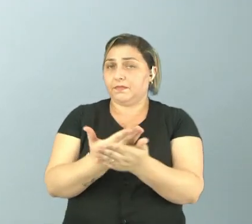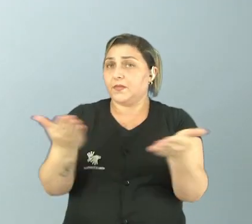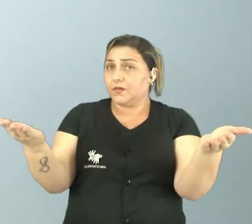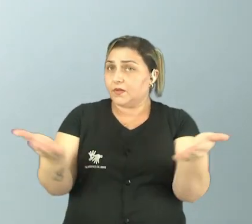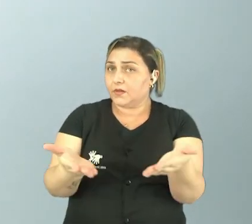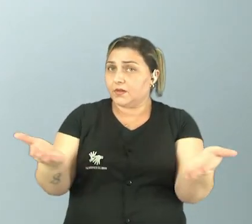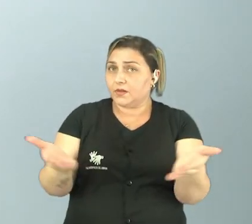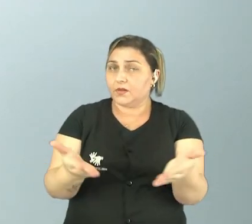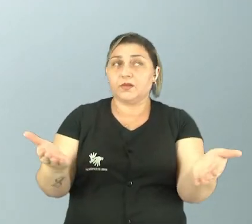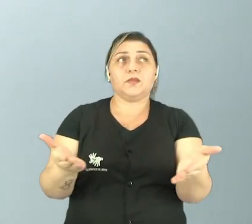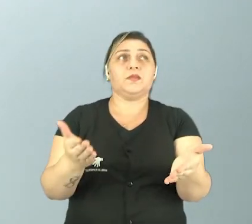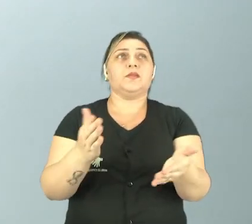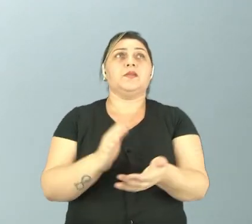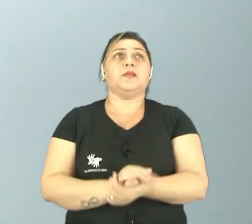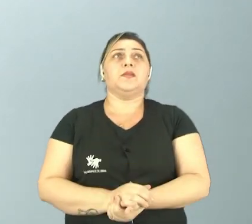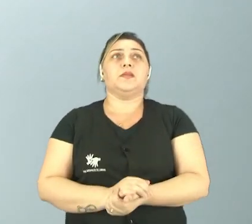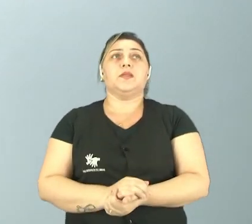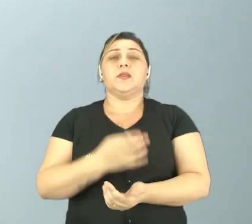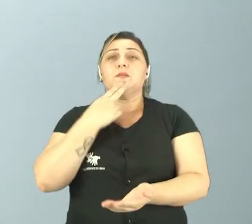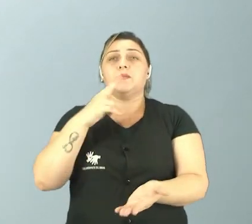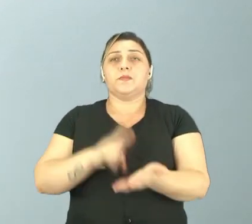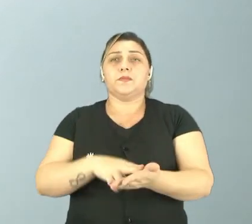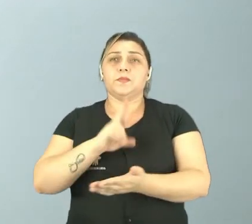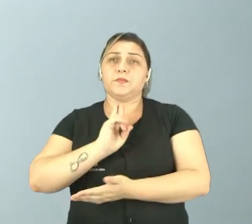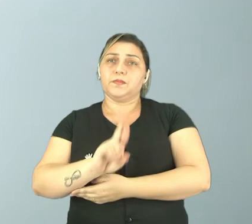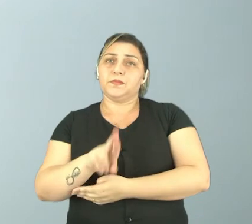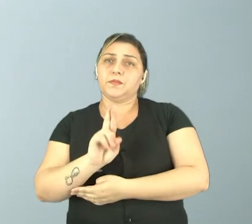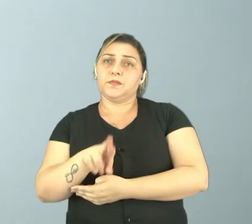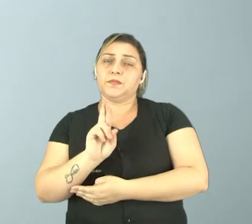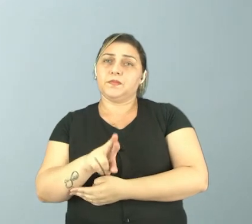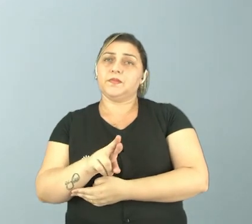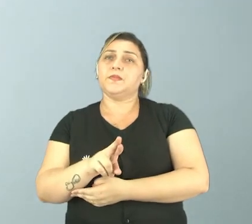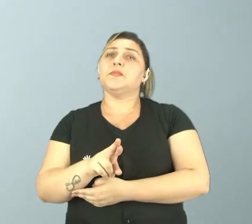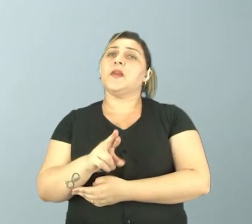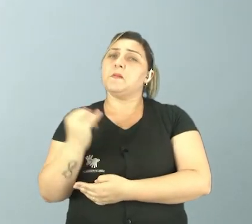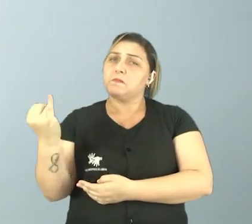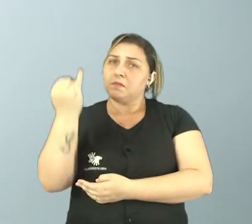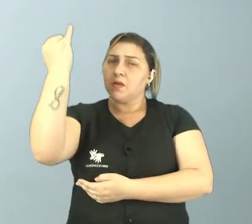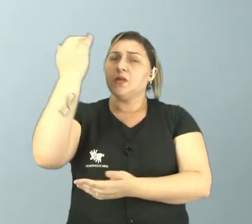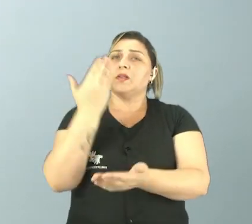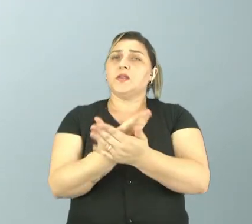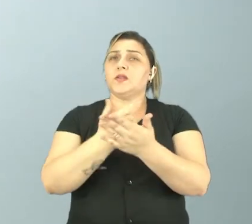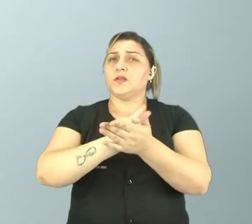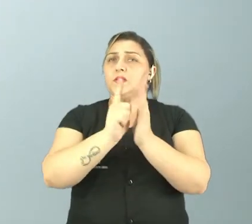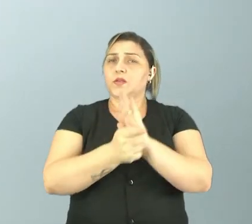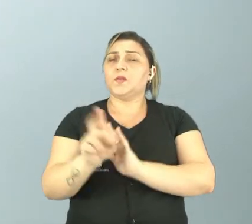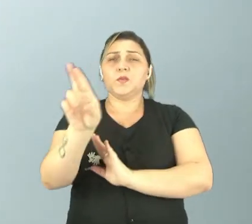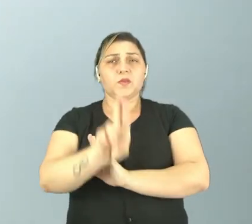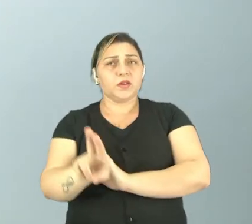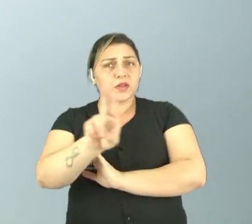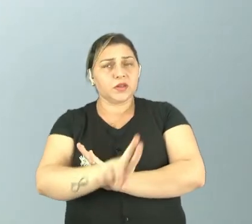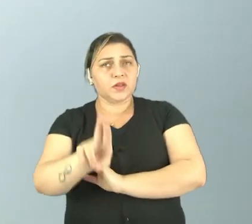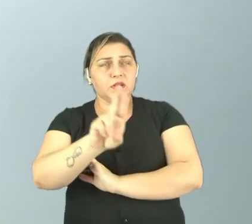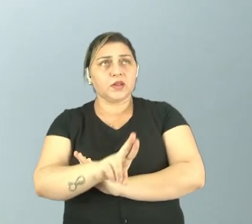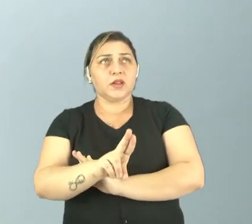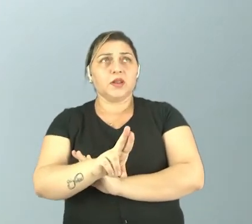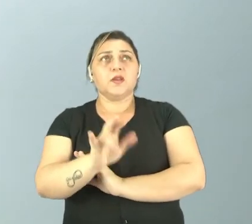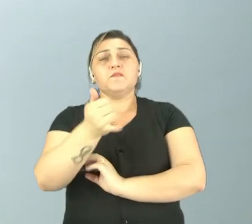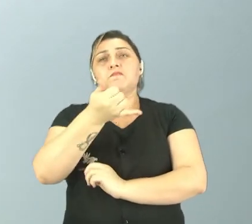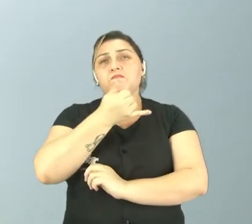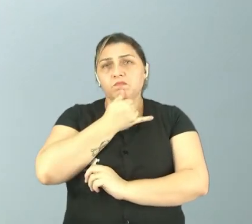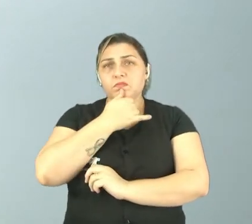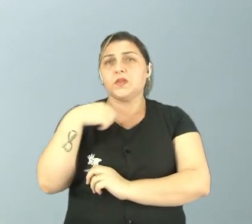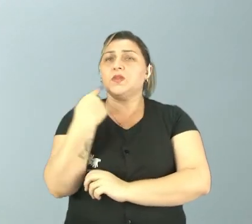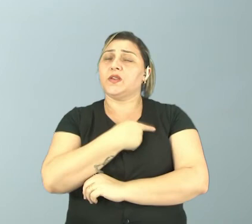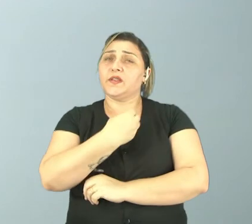nossa aula de carta de reclamação, uma aula muito fundamental, um gênero que a gente vai usar muito, infelizmente, na